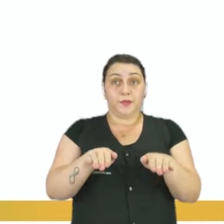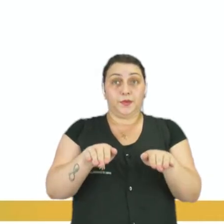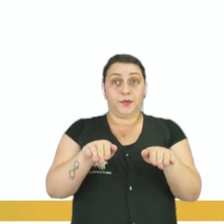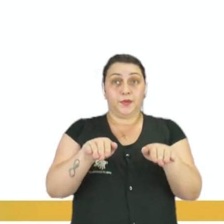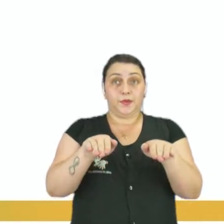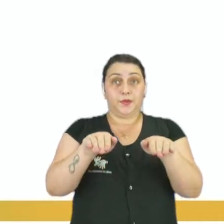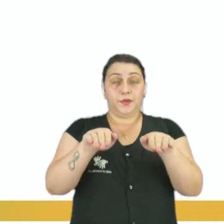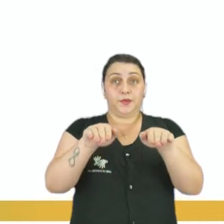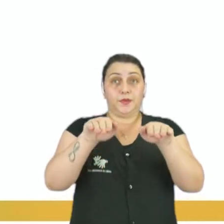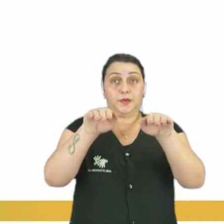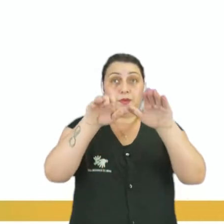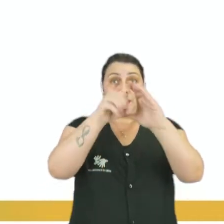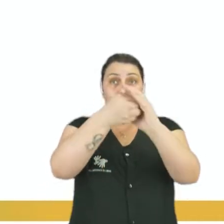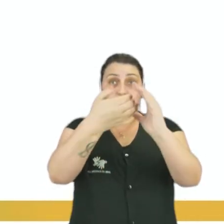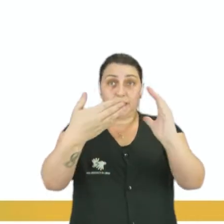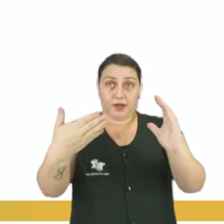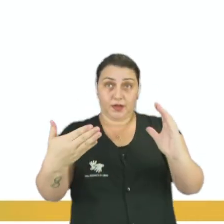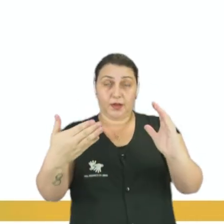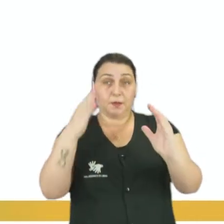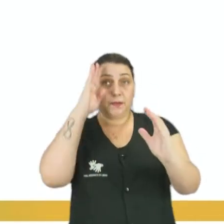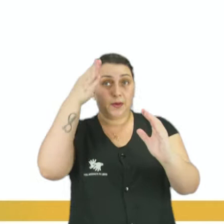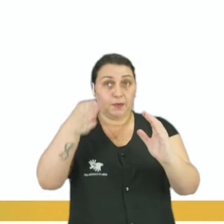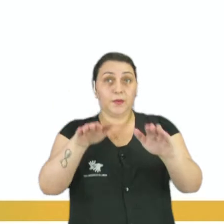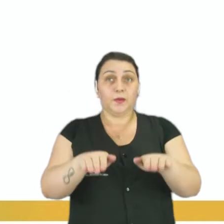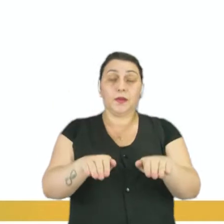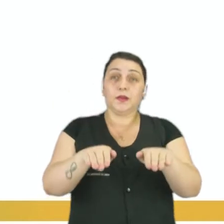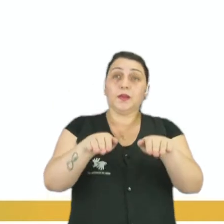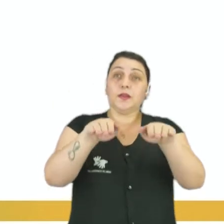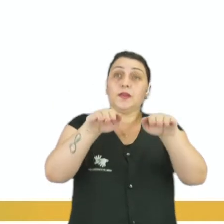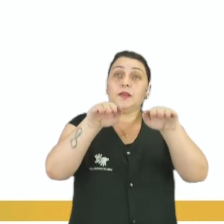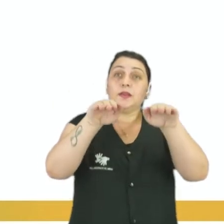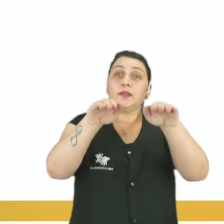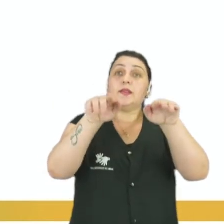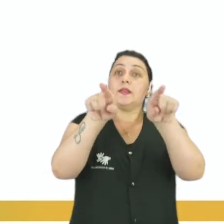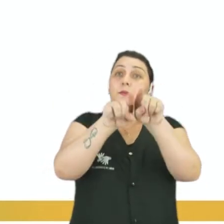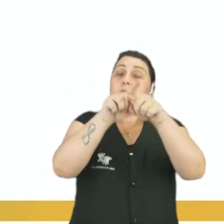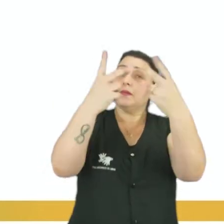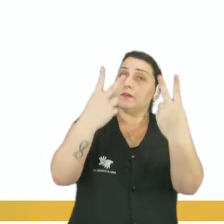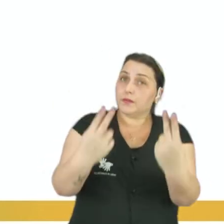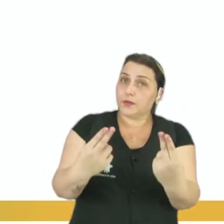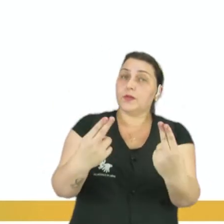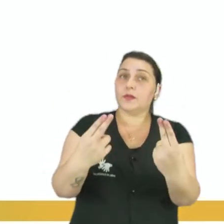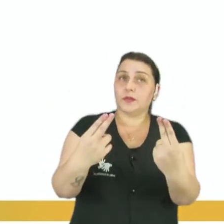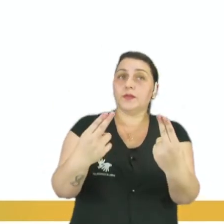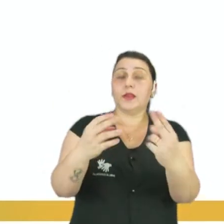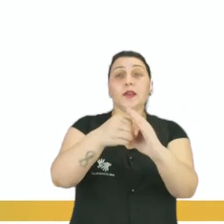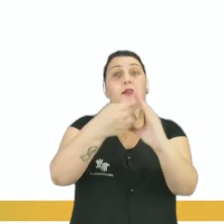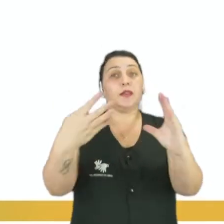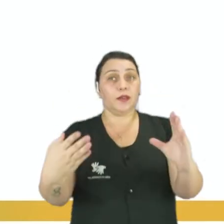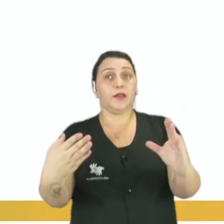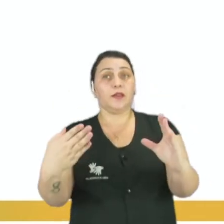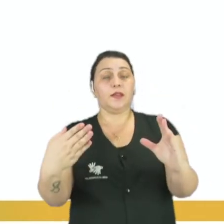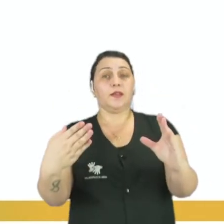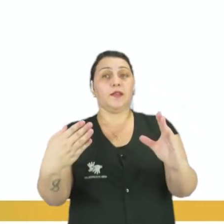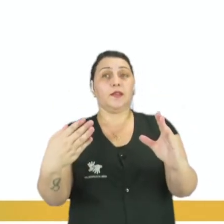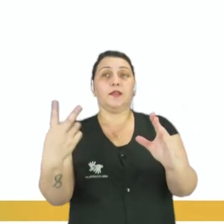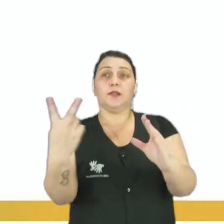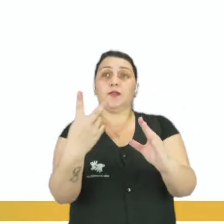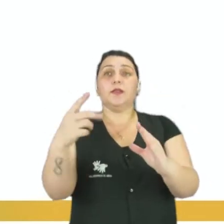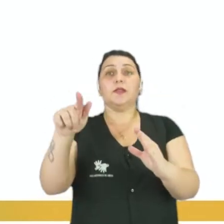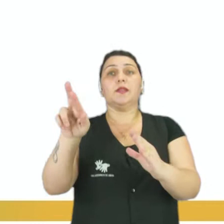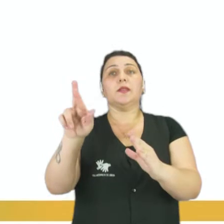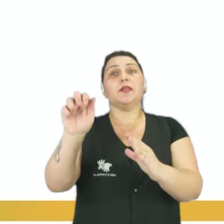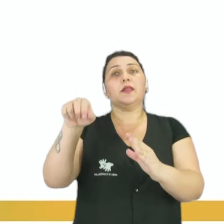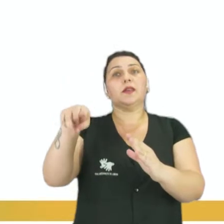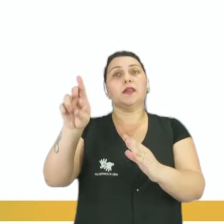ela tem como característica quando um aumenta a outra Aumenta também isso o fato e é